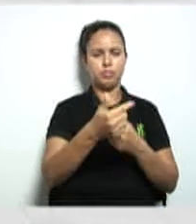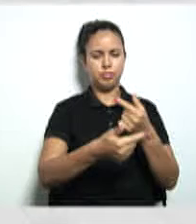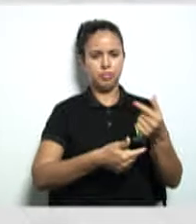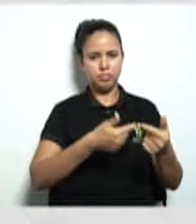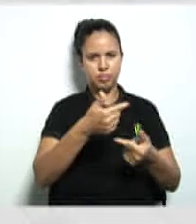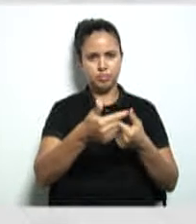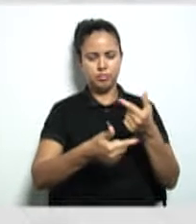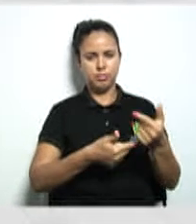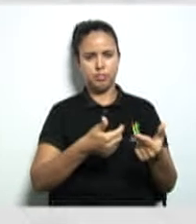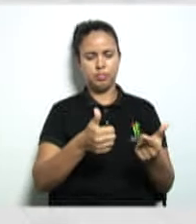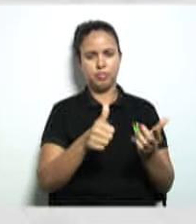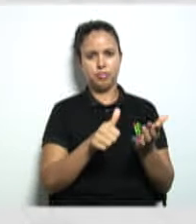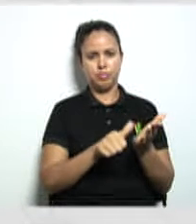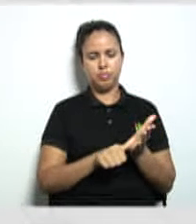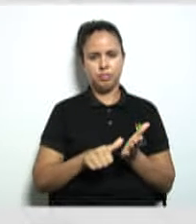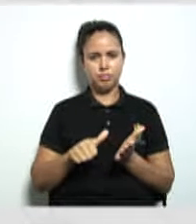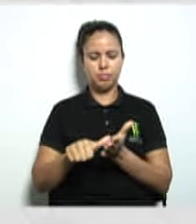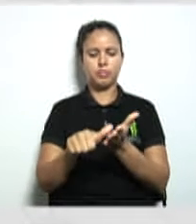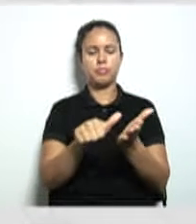a seus